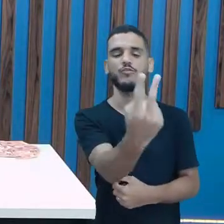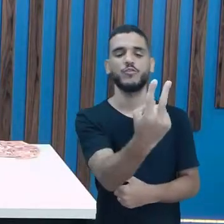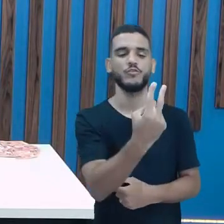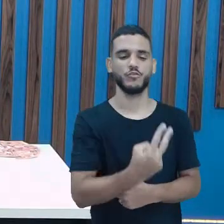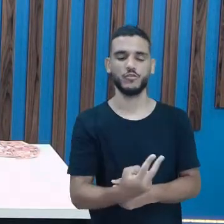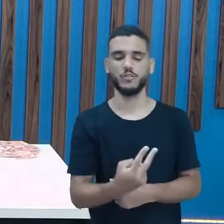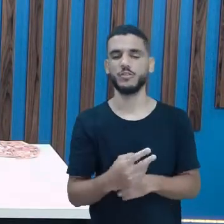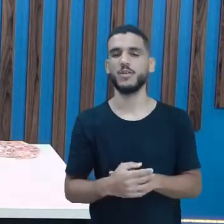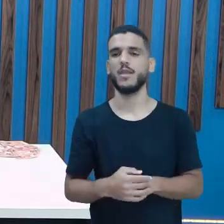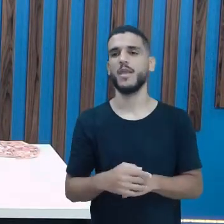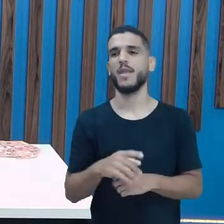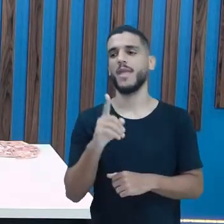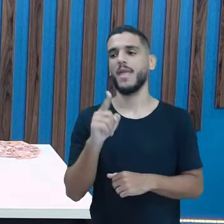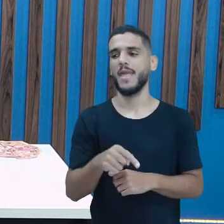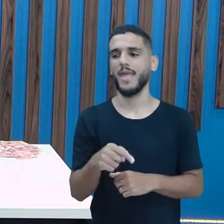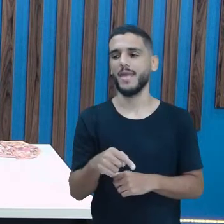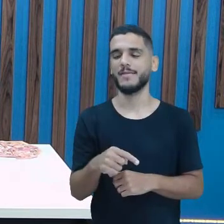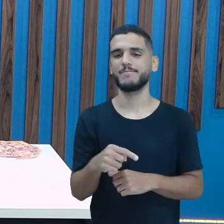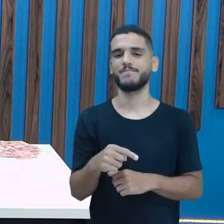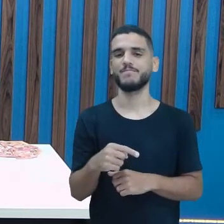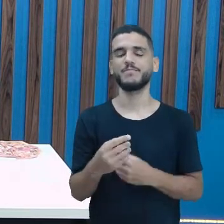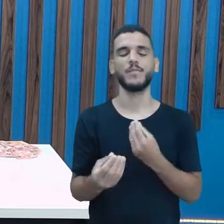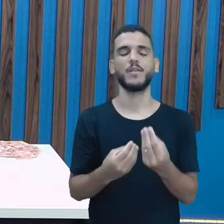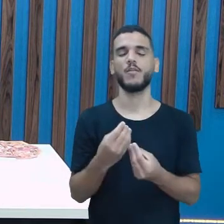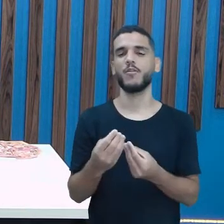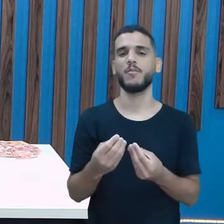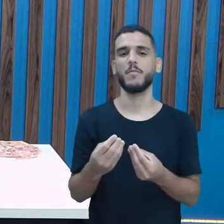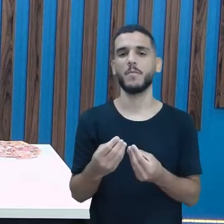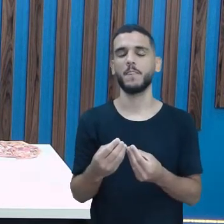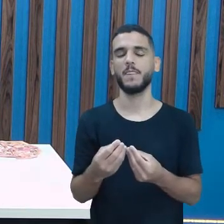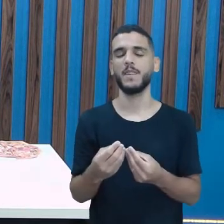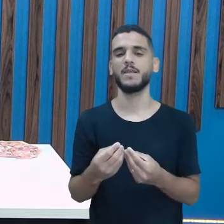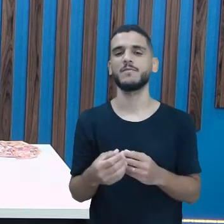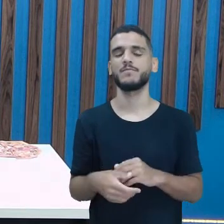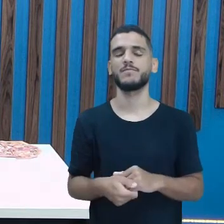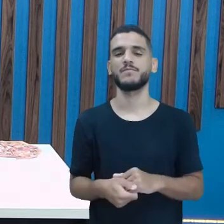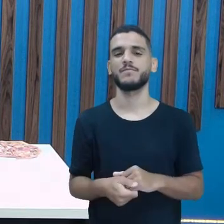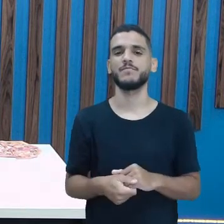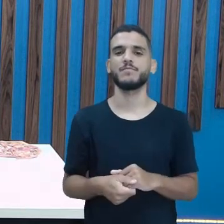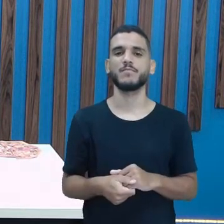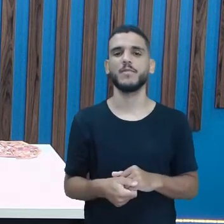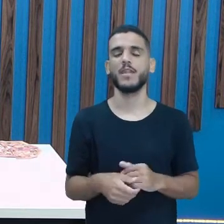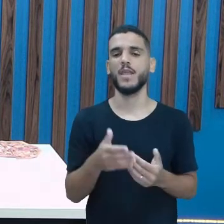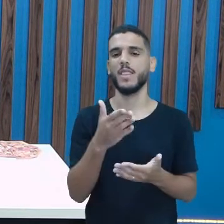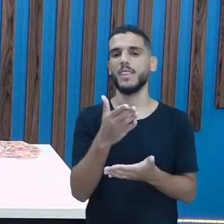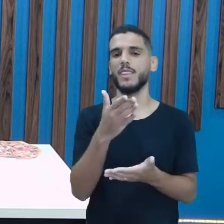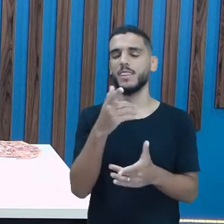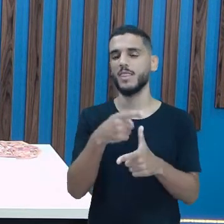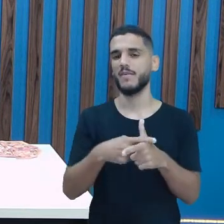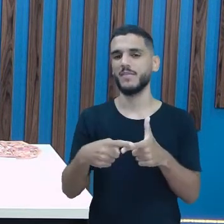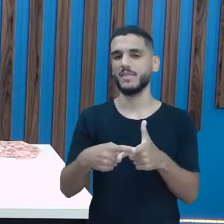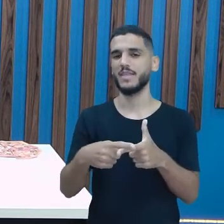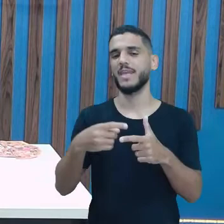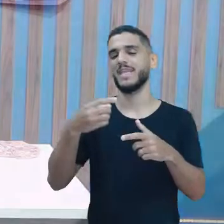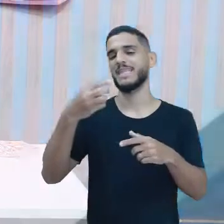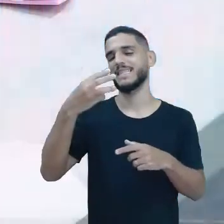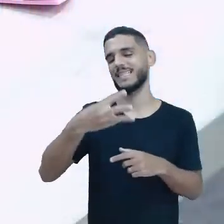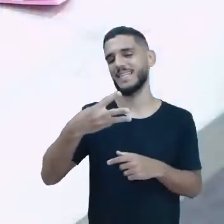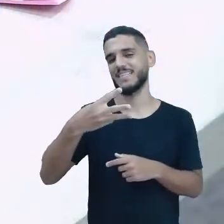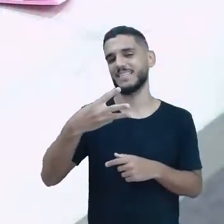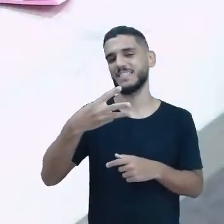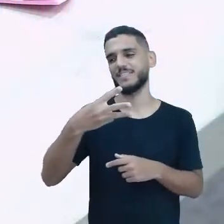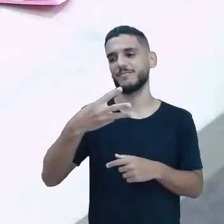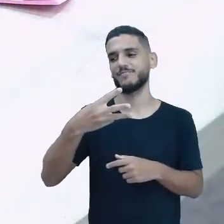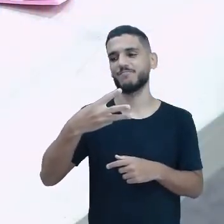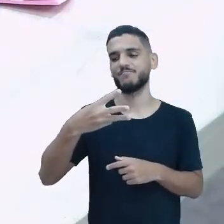terça parte. Eu estou dividindo para quanto? Quando a gente fala em terça parte, é dividir em 3.